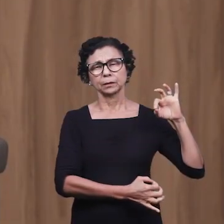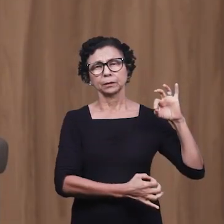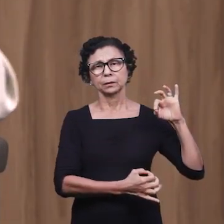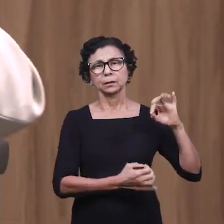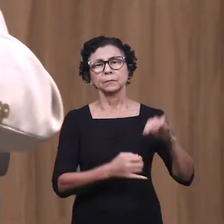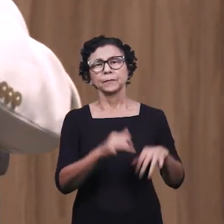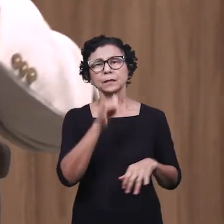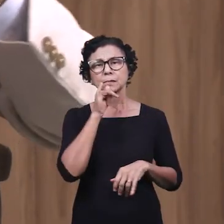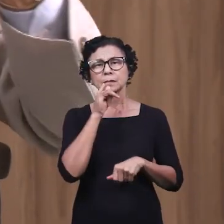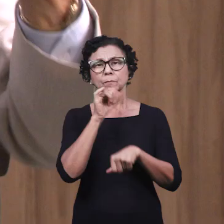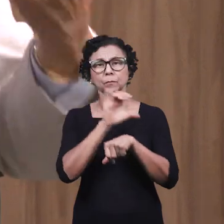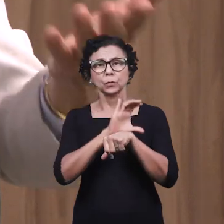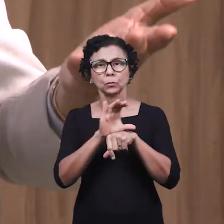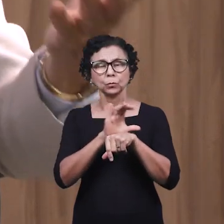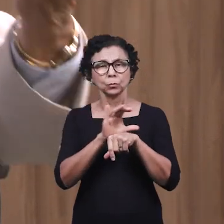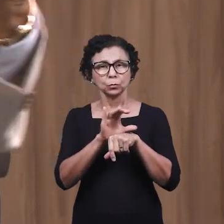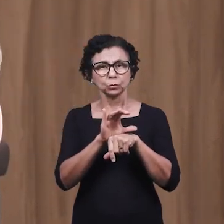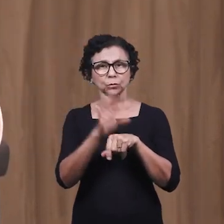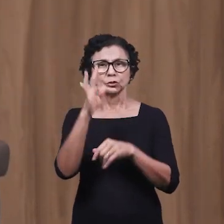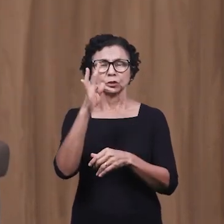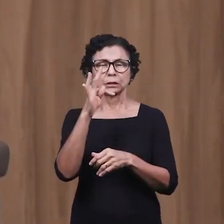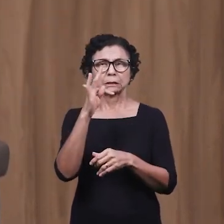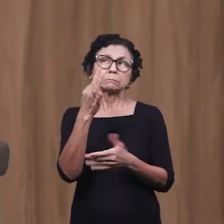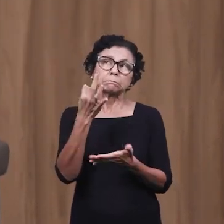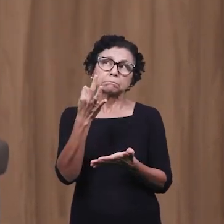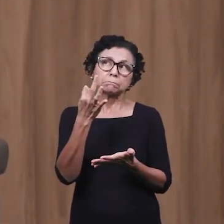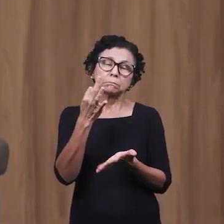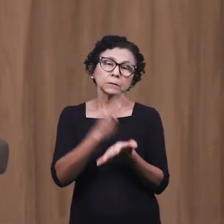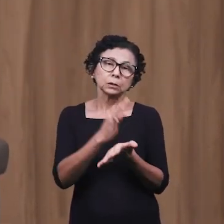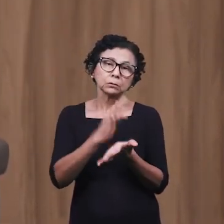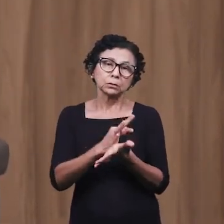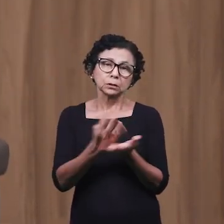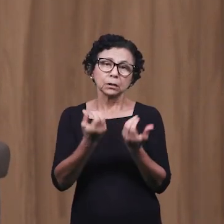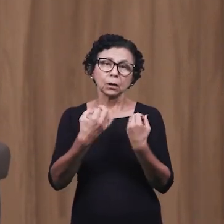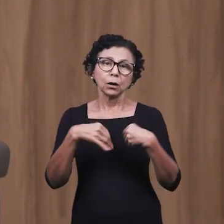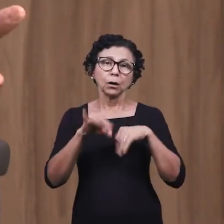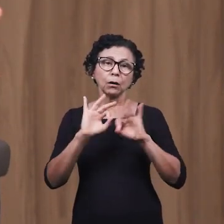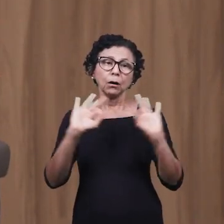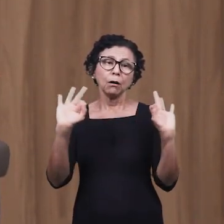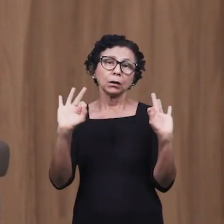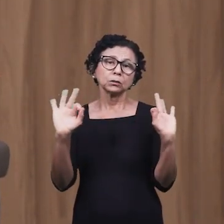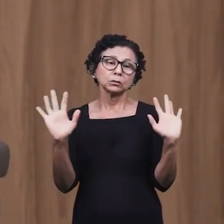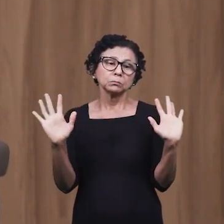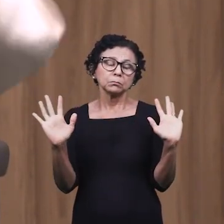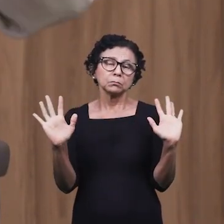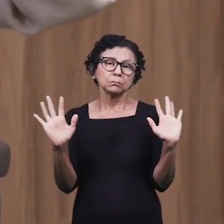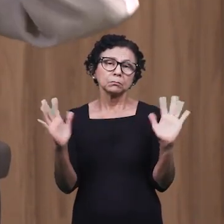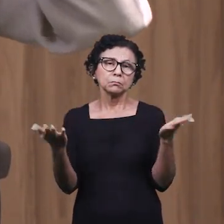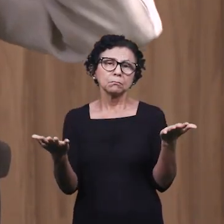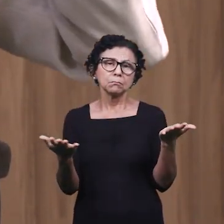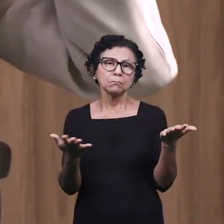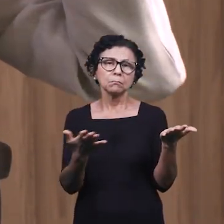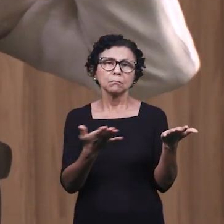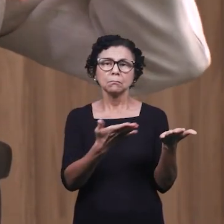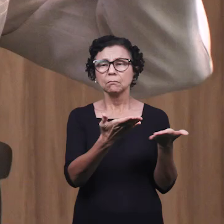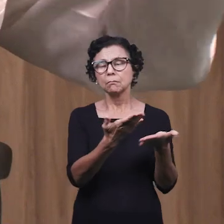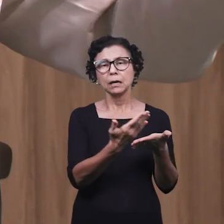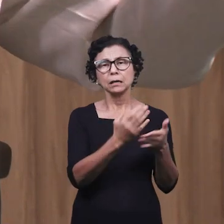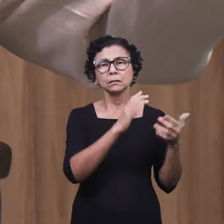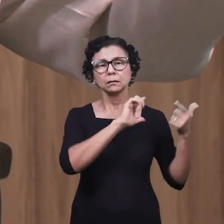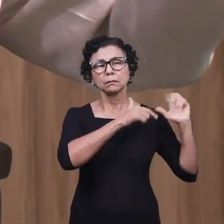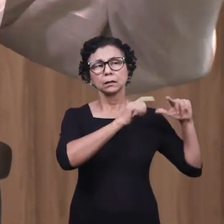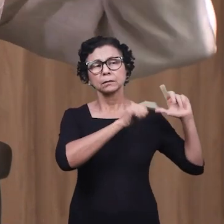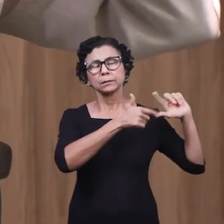de teologia, é ótimo, saber não ocupa lugar. Acontece que é estático. Aquilo que o cidadão falou há